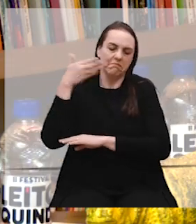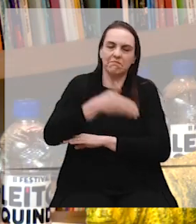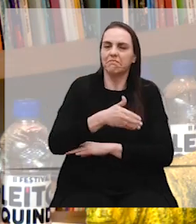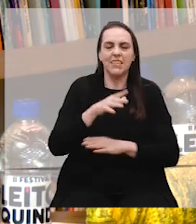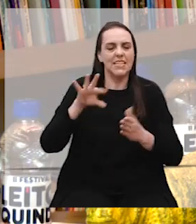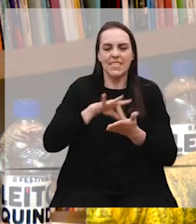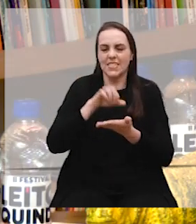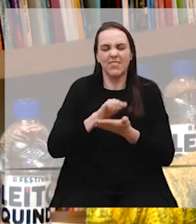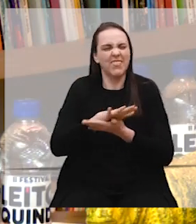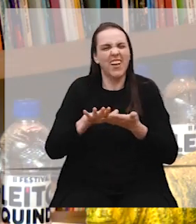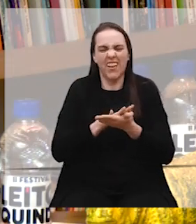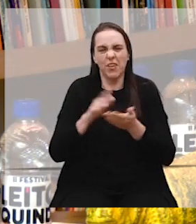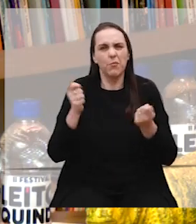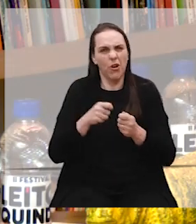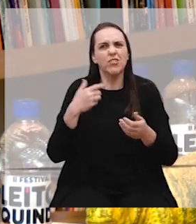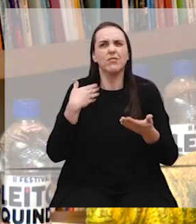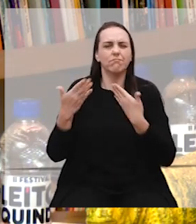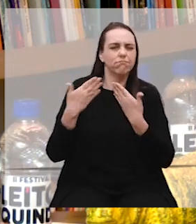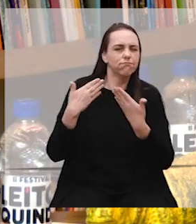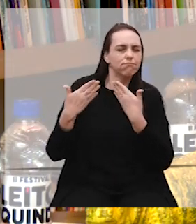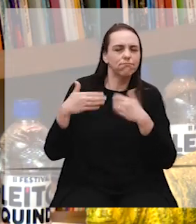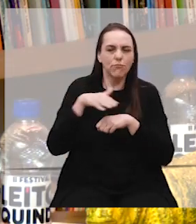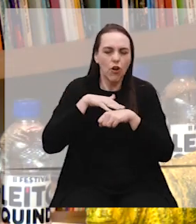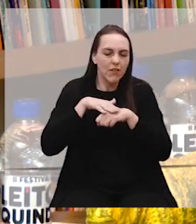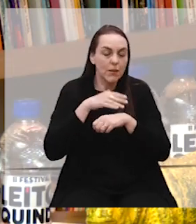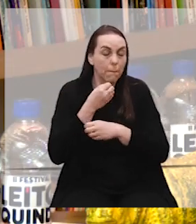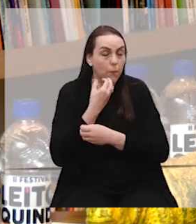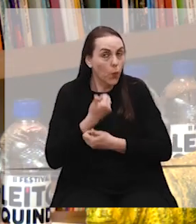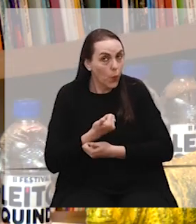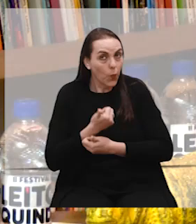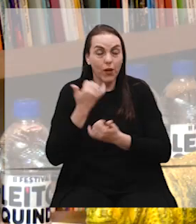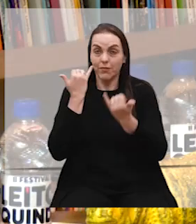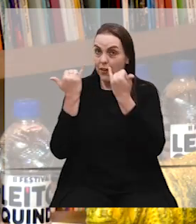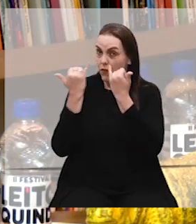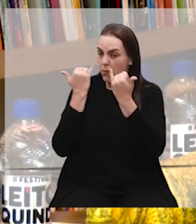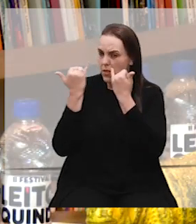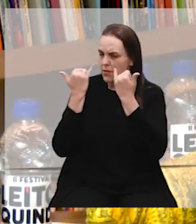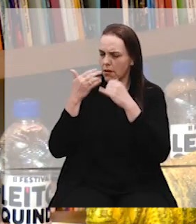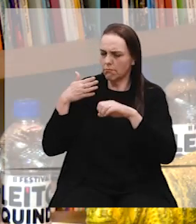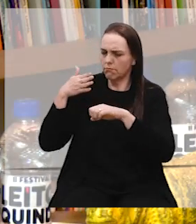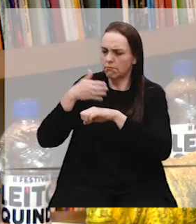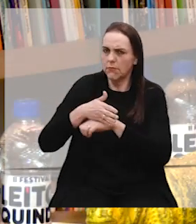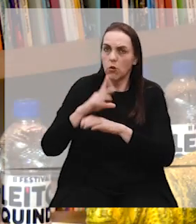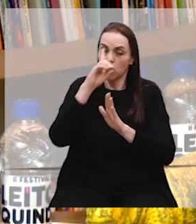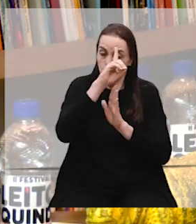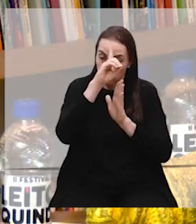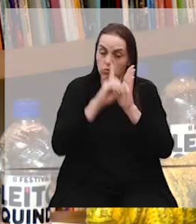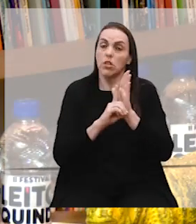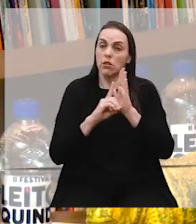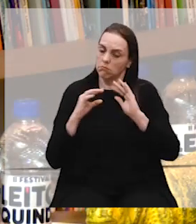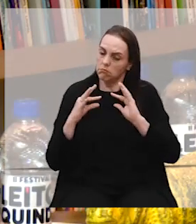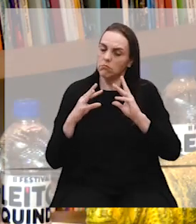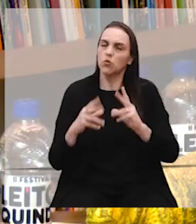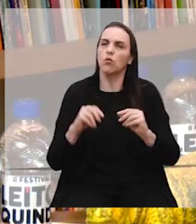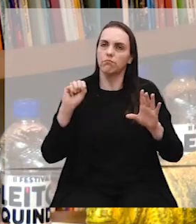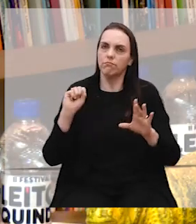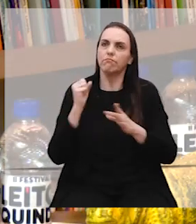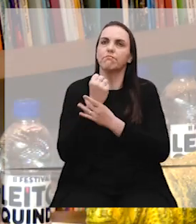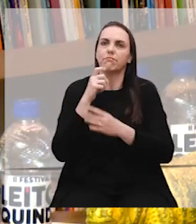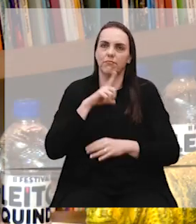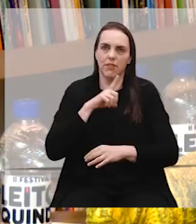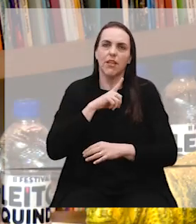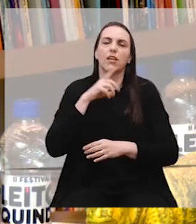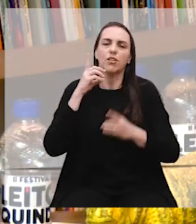ser um bom debate, uma boa conversa, até porque o acesso à informação é um direito assegurado e acho que essa